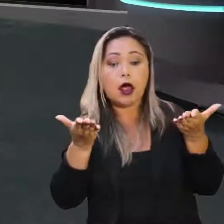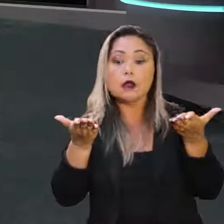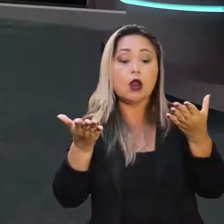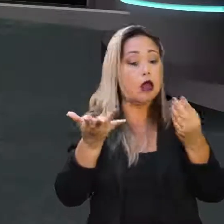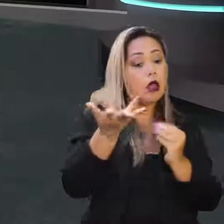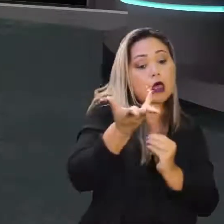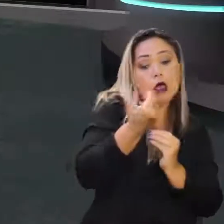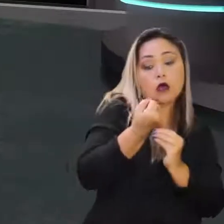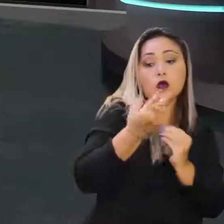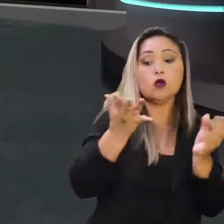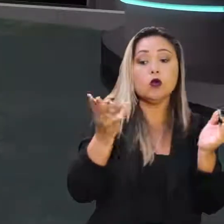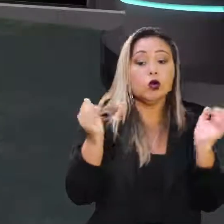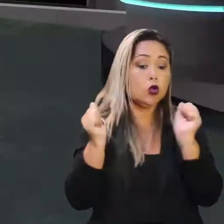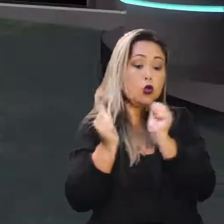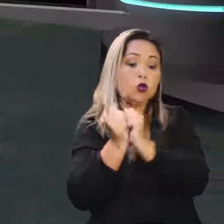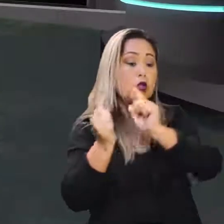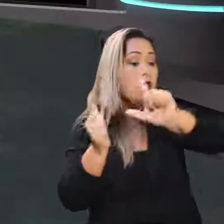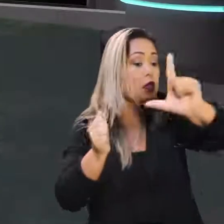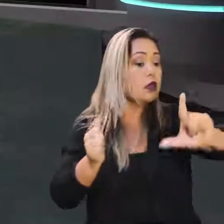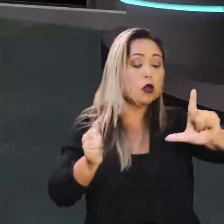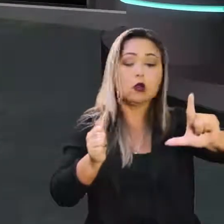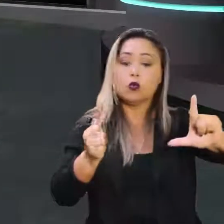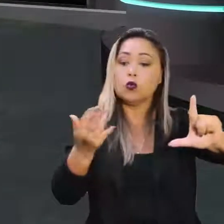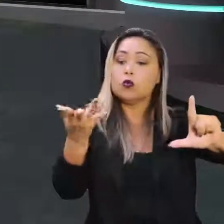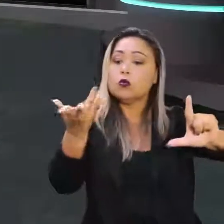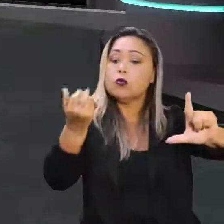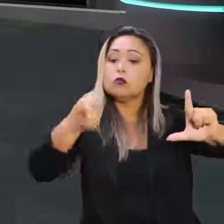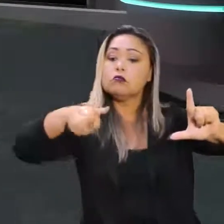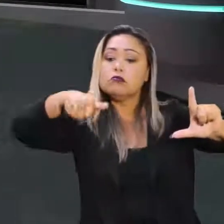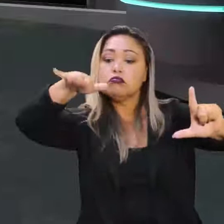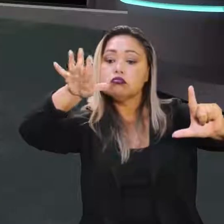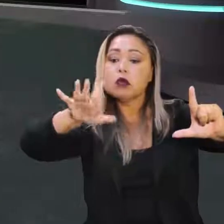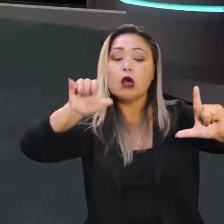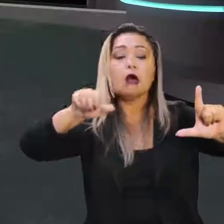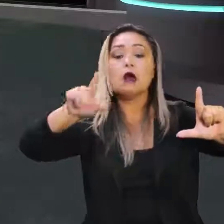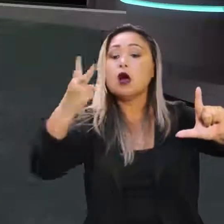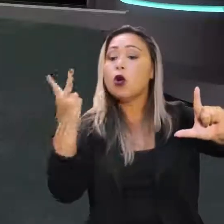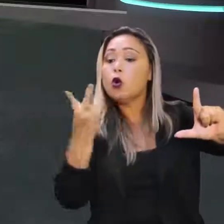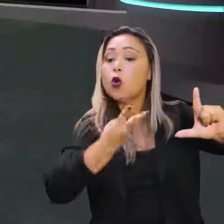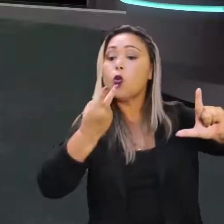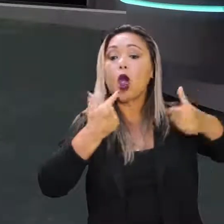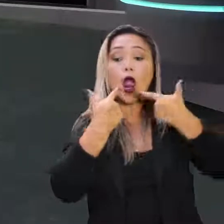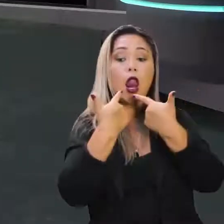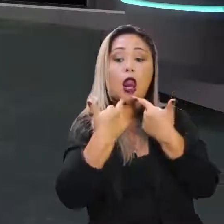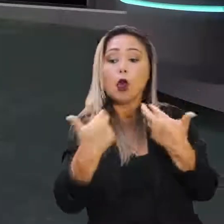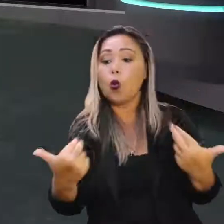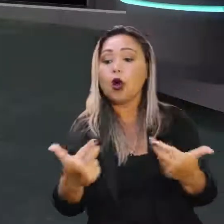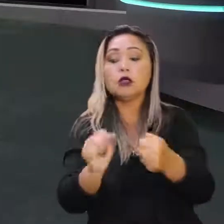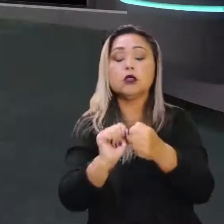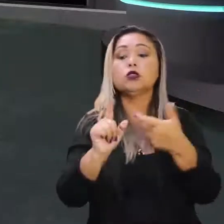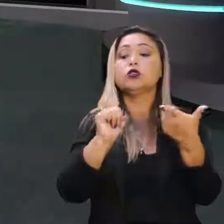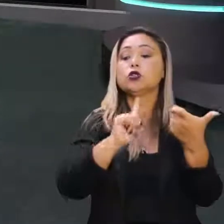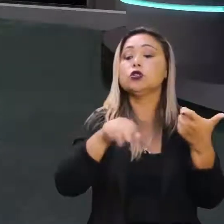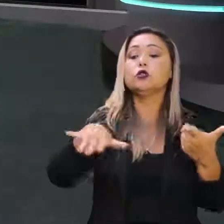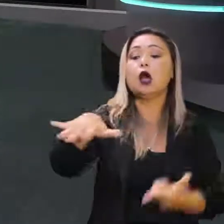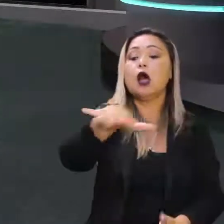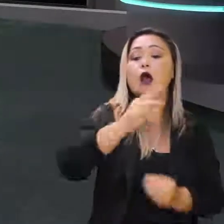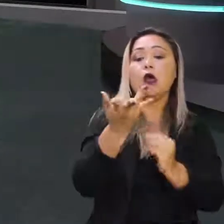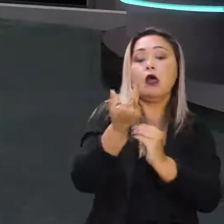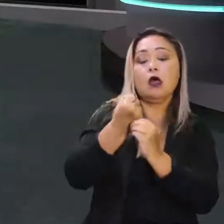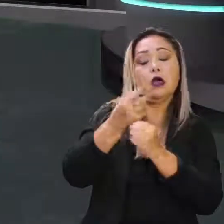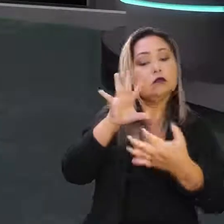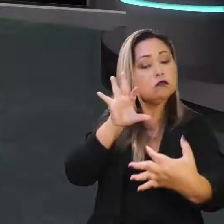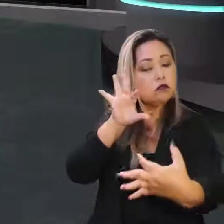professor? É verdade. Caminham junto, literatura, artes plásticas, enfim, todas essas linguagens da arte. Estão